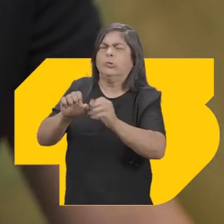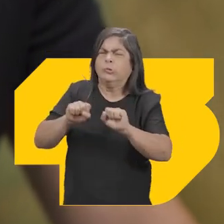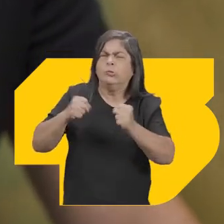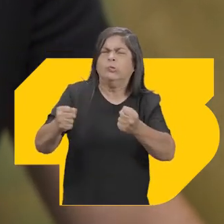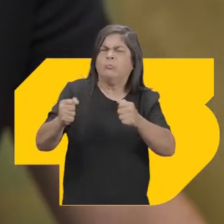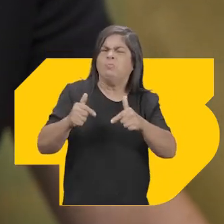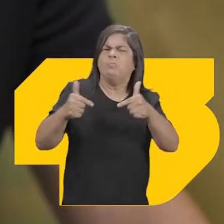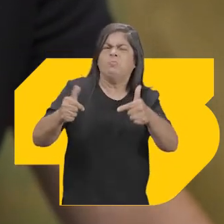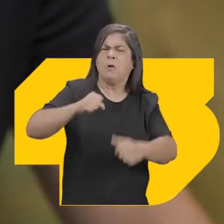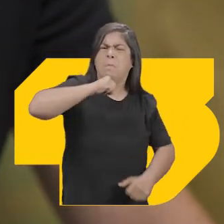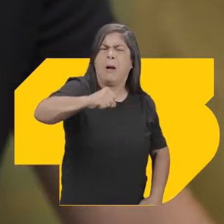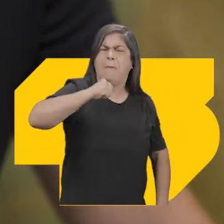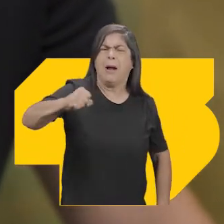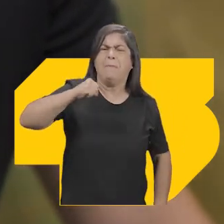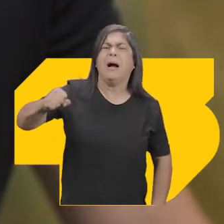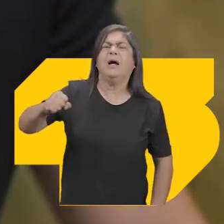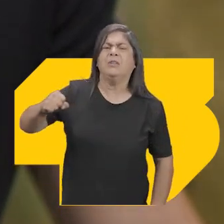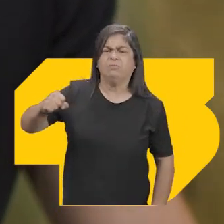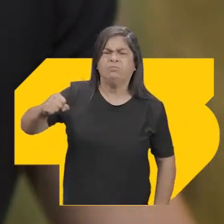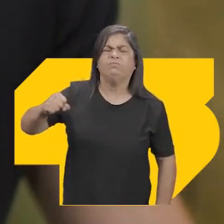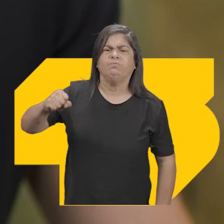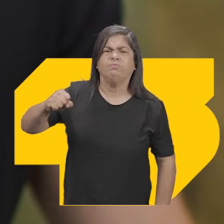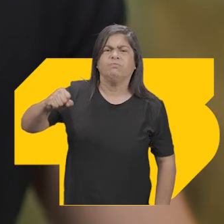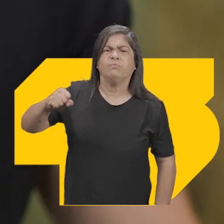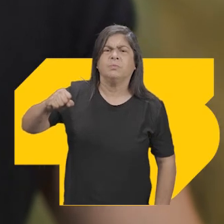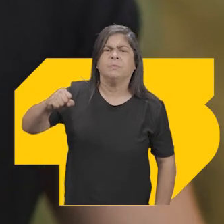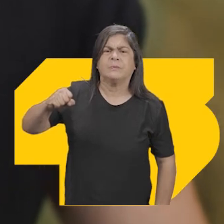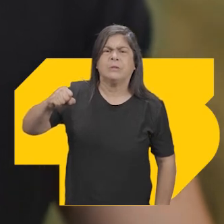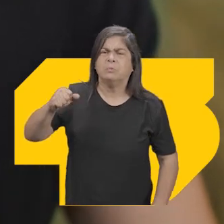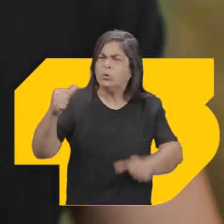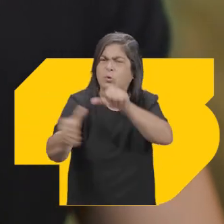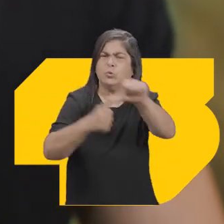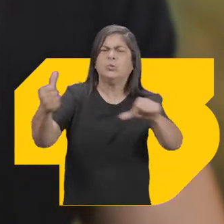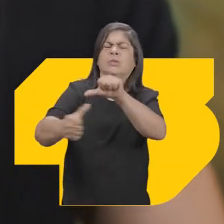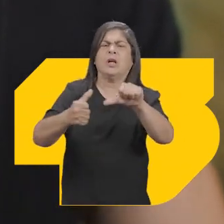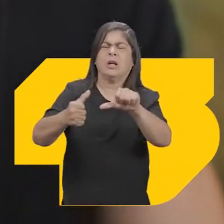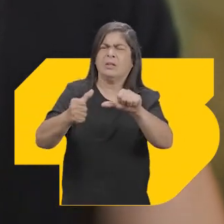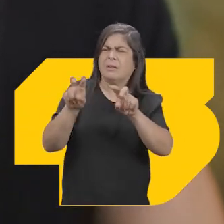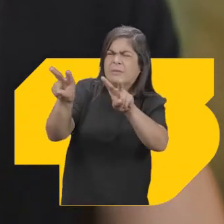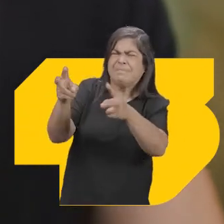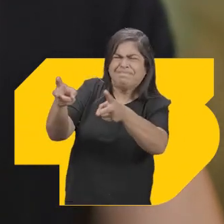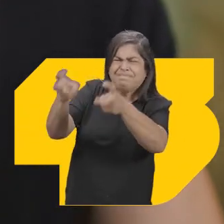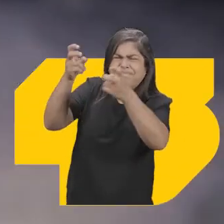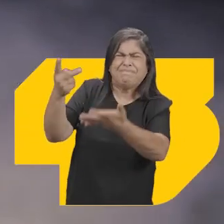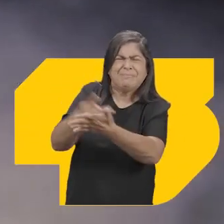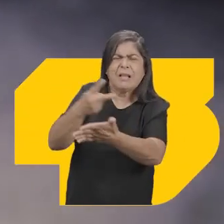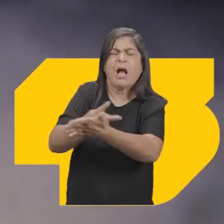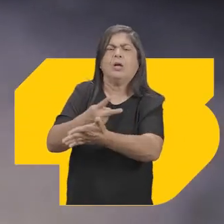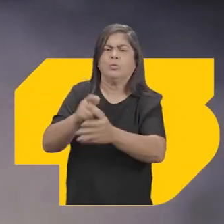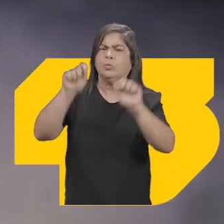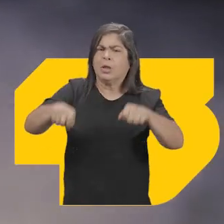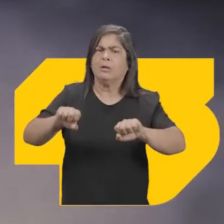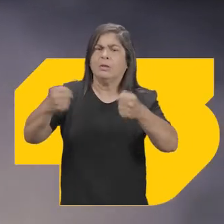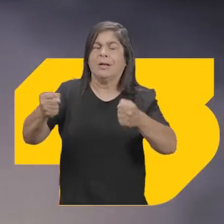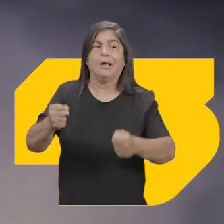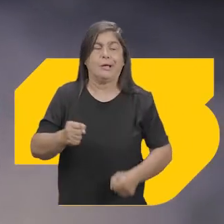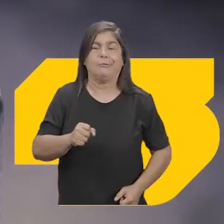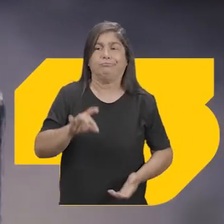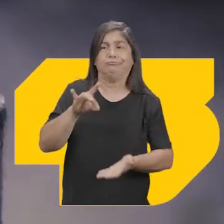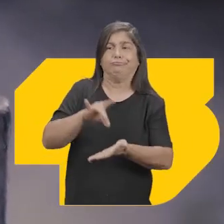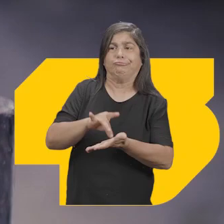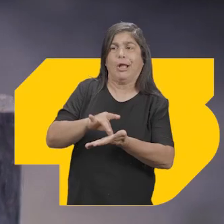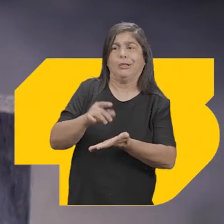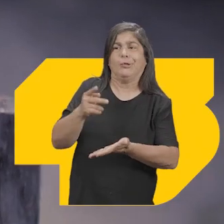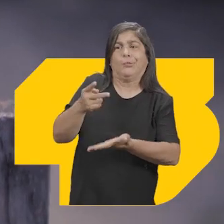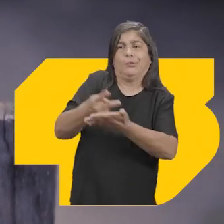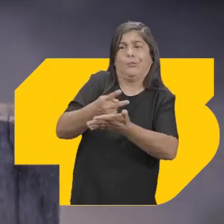que eu precisar falar, o que a gente precisar mudar, o que a gente enxergar que tá errado, a gente vai enfrentar. É, tem muitas coisas que